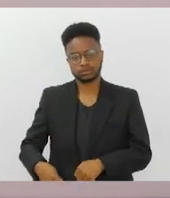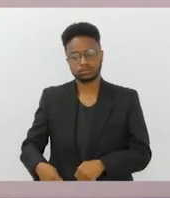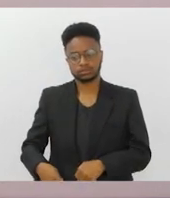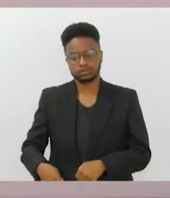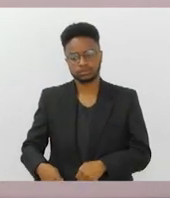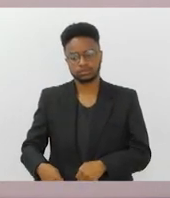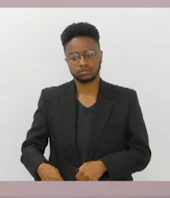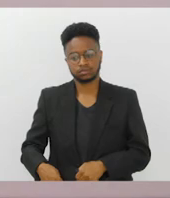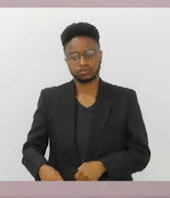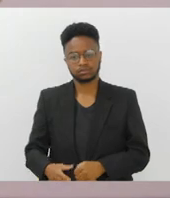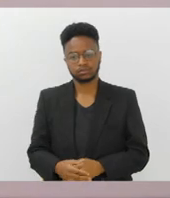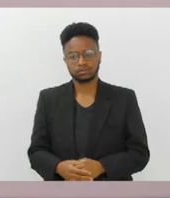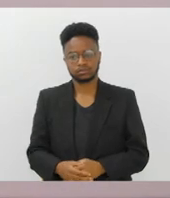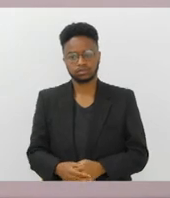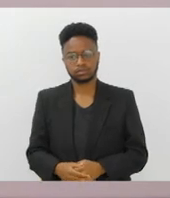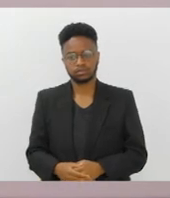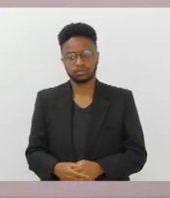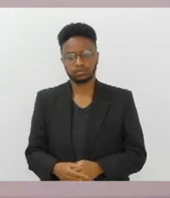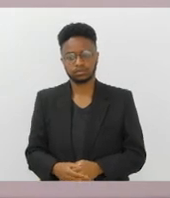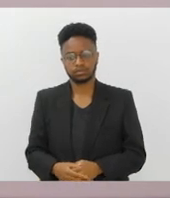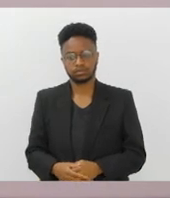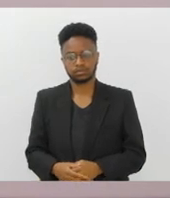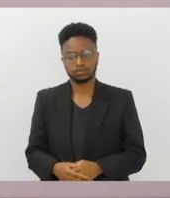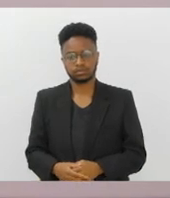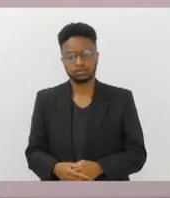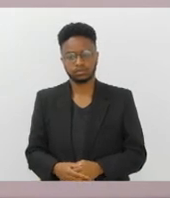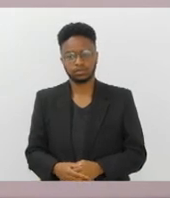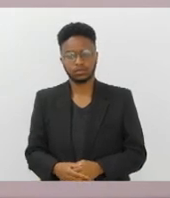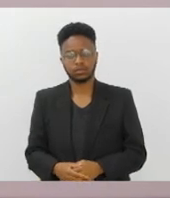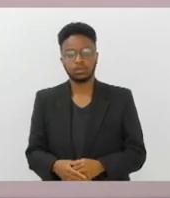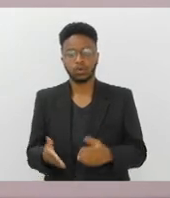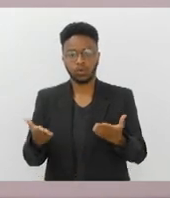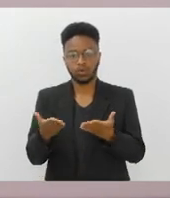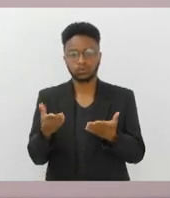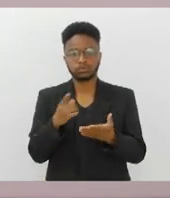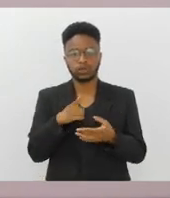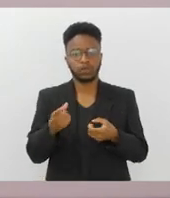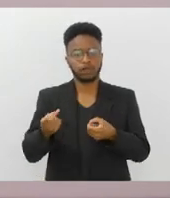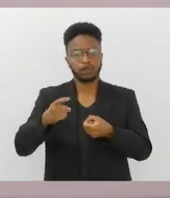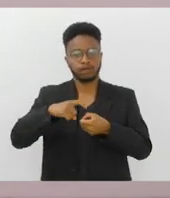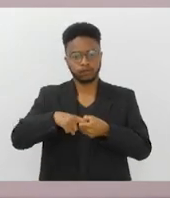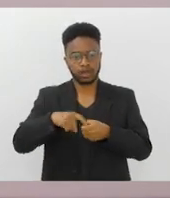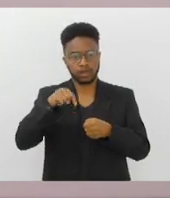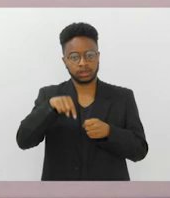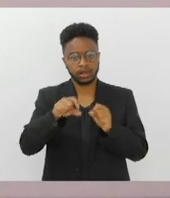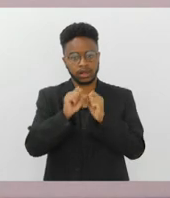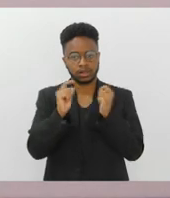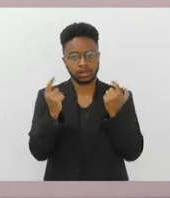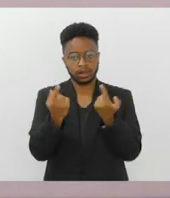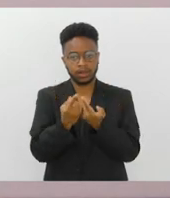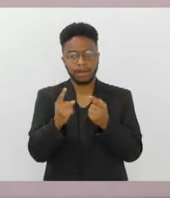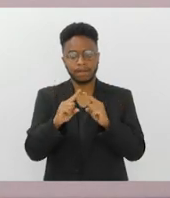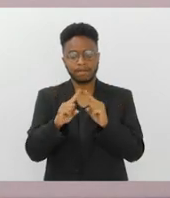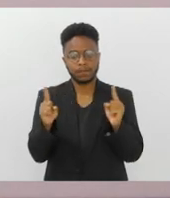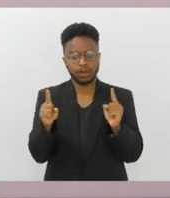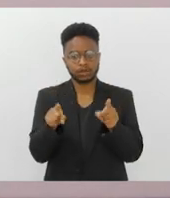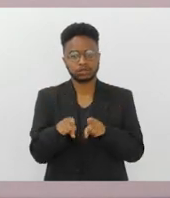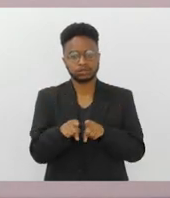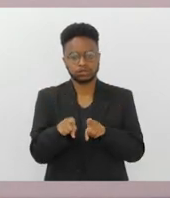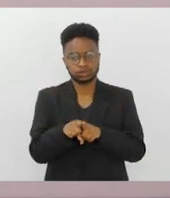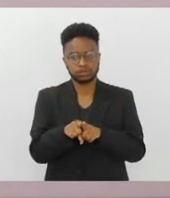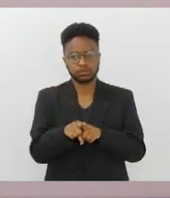hoje, abrindo aí esse retorno na Casa Legislativa, mas também